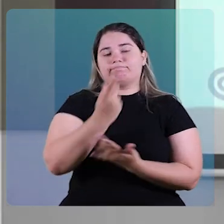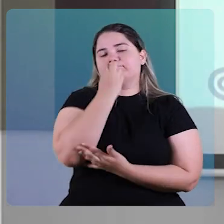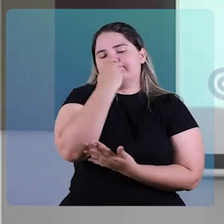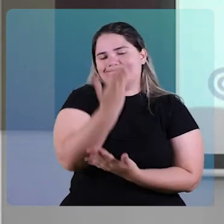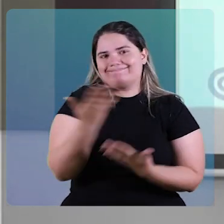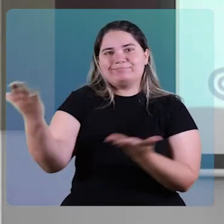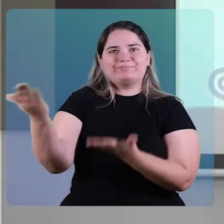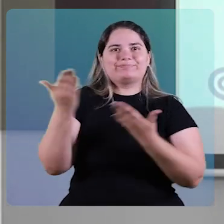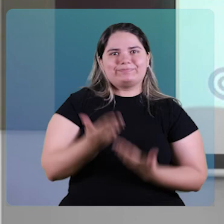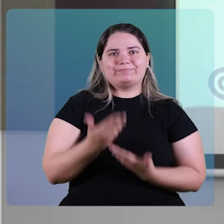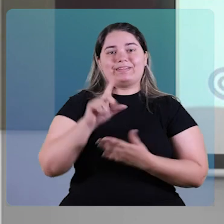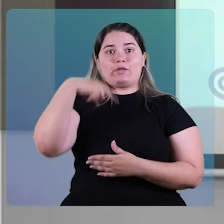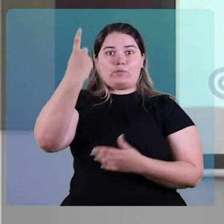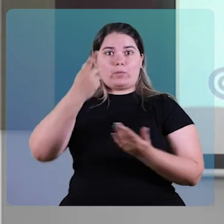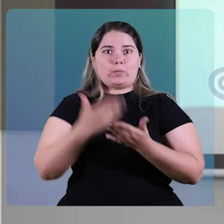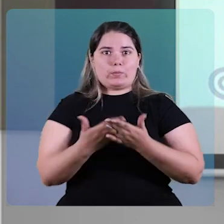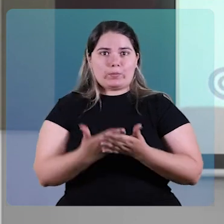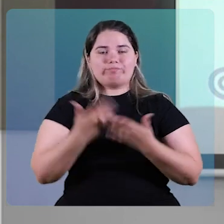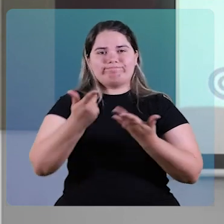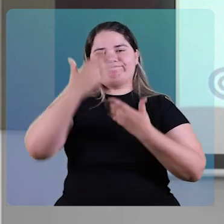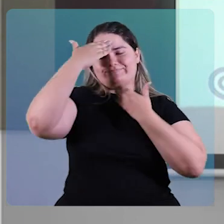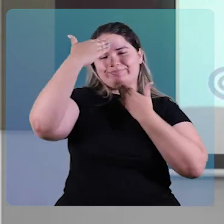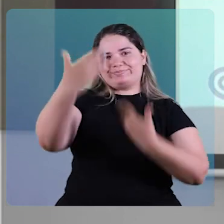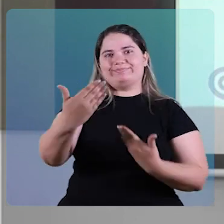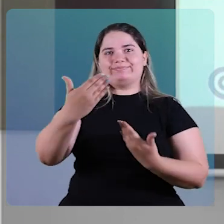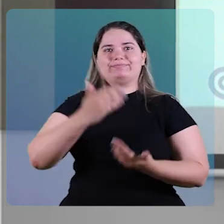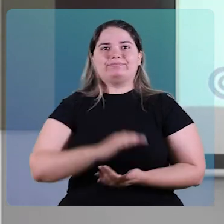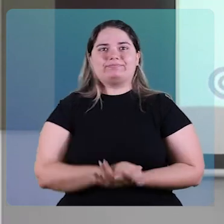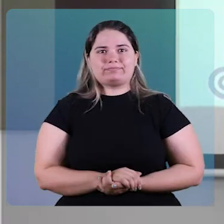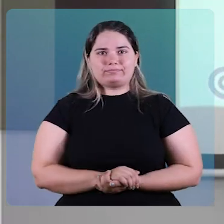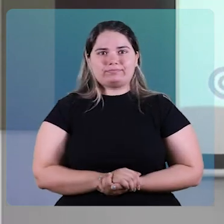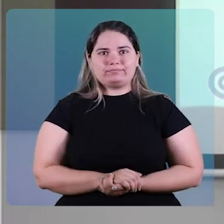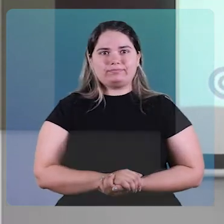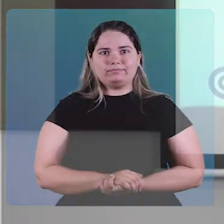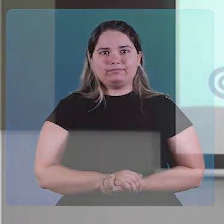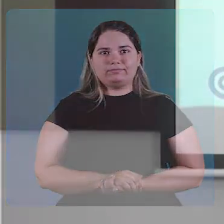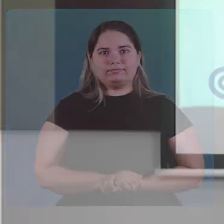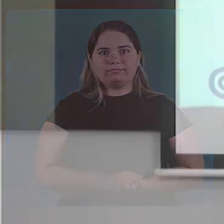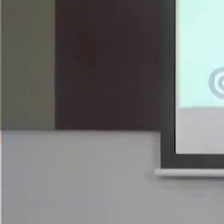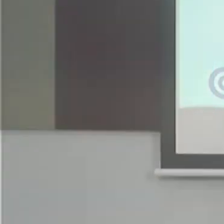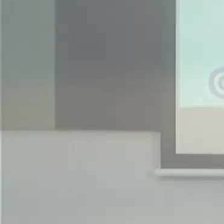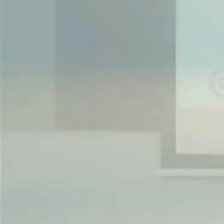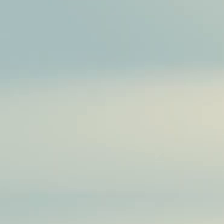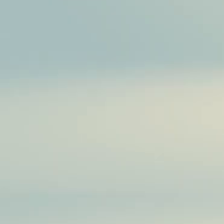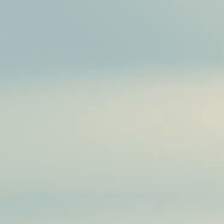Sejam todos muito bem-vindos na próxima aula e obrigado pela atenção.